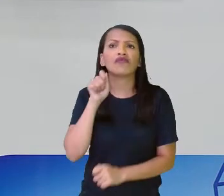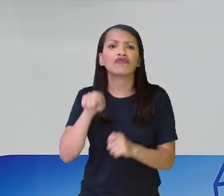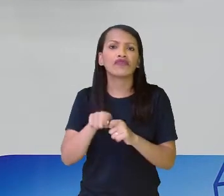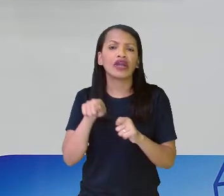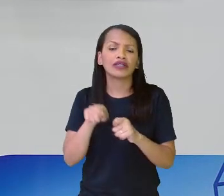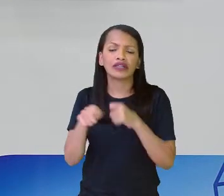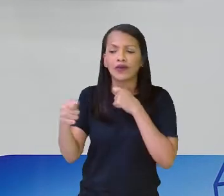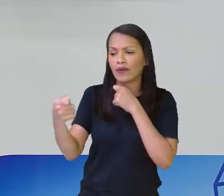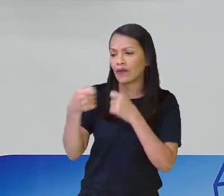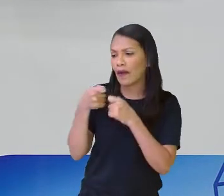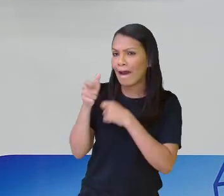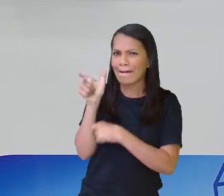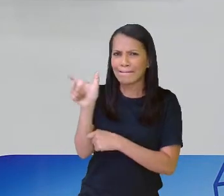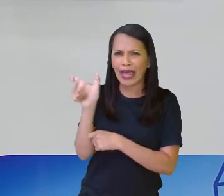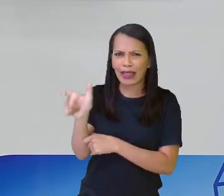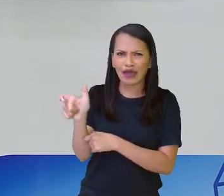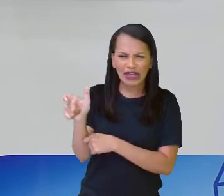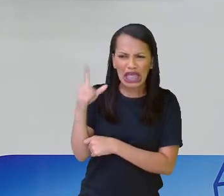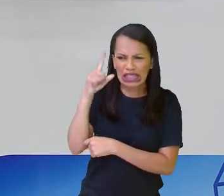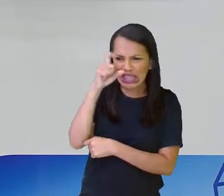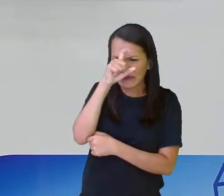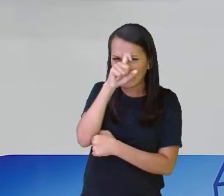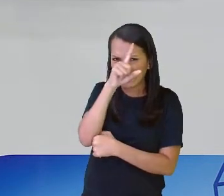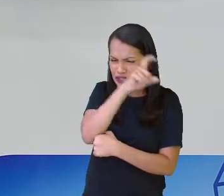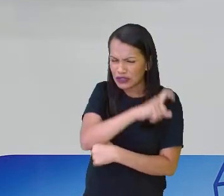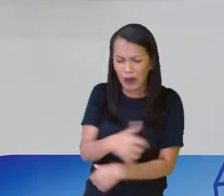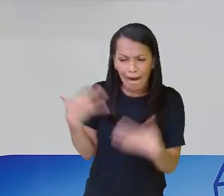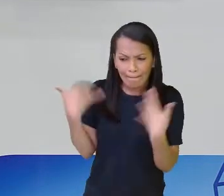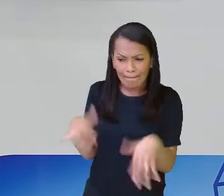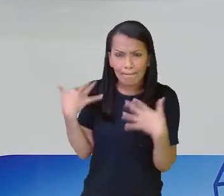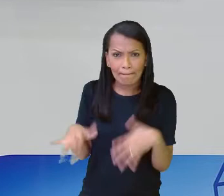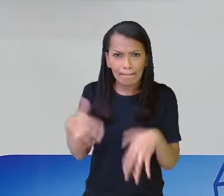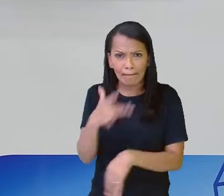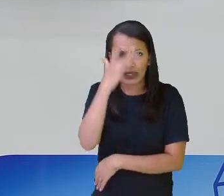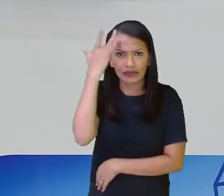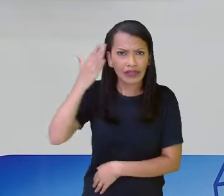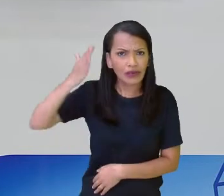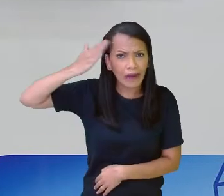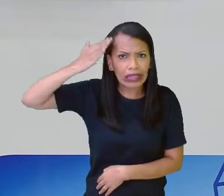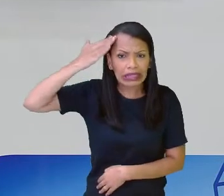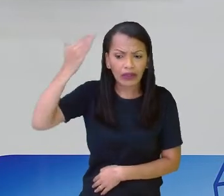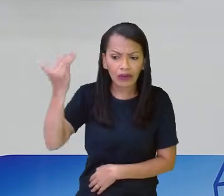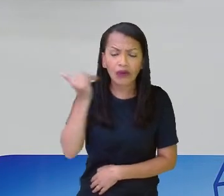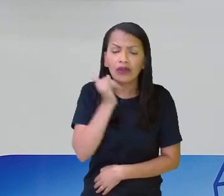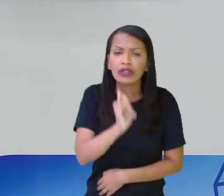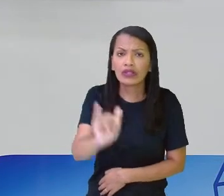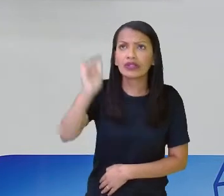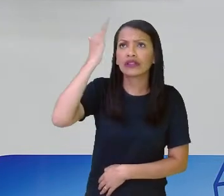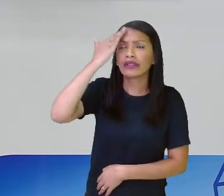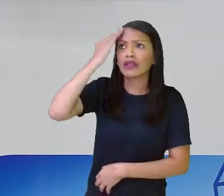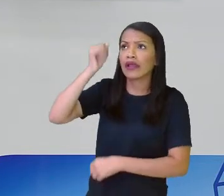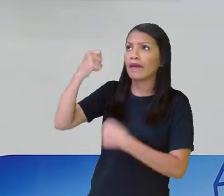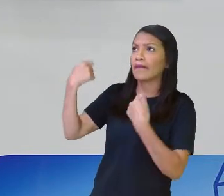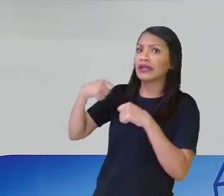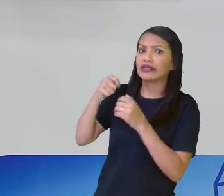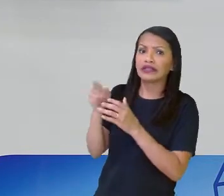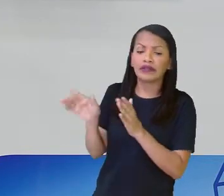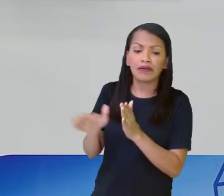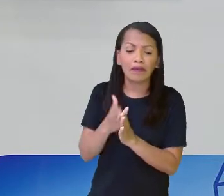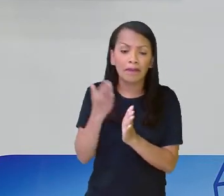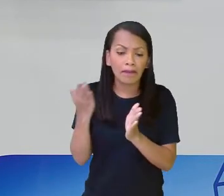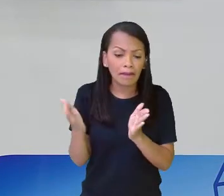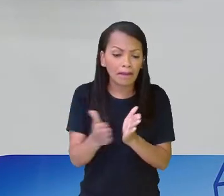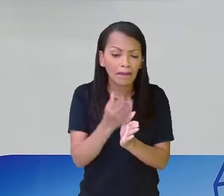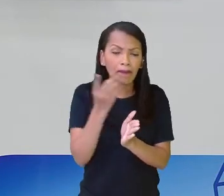reportagem com palavras muito difíceis, onde as pessoas, para entender o que eu quero dizer, precisem recorrer a um dicionário.